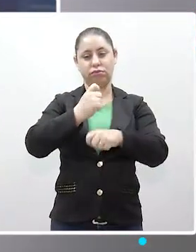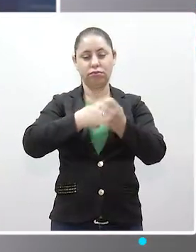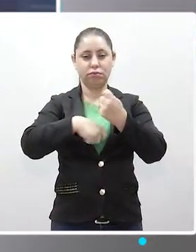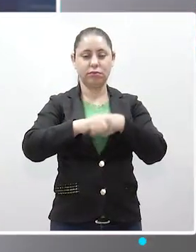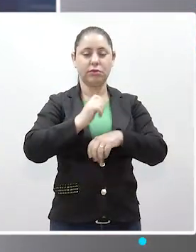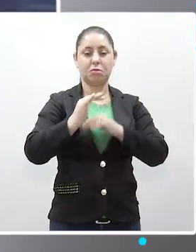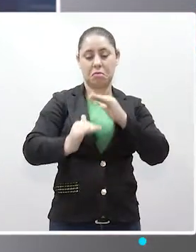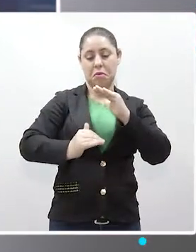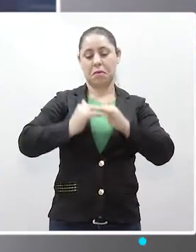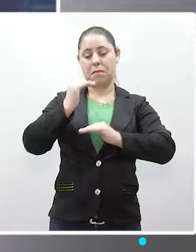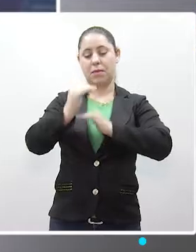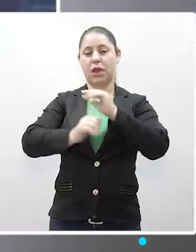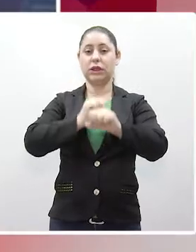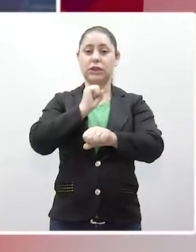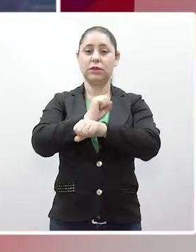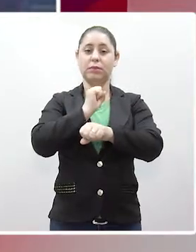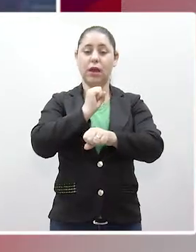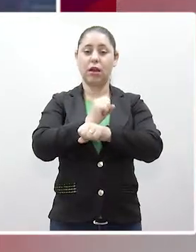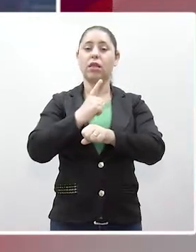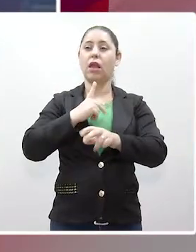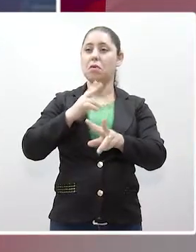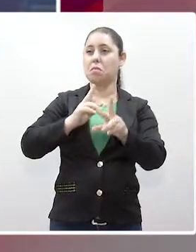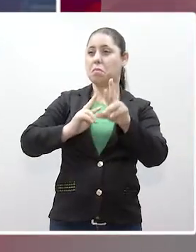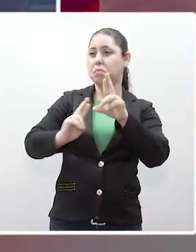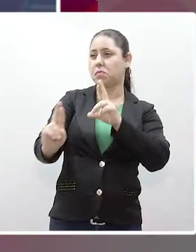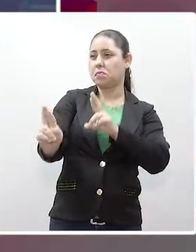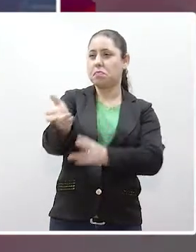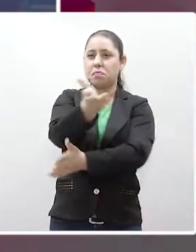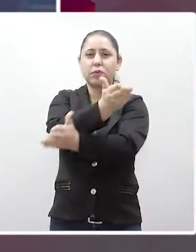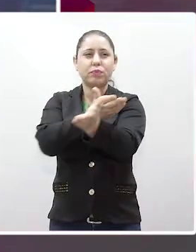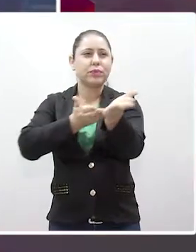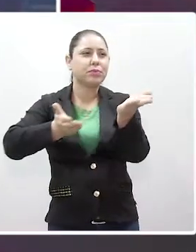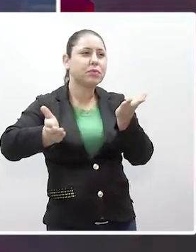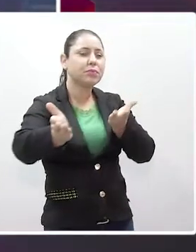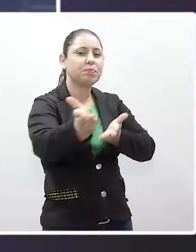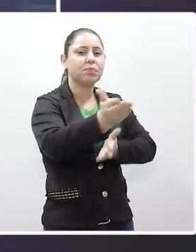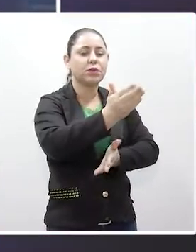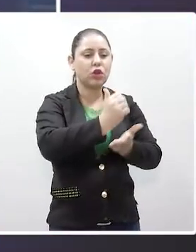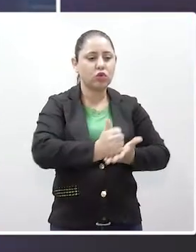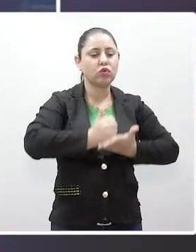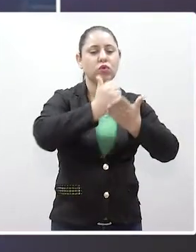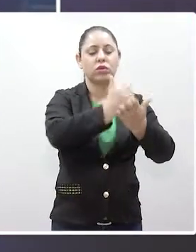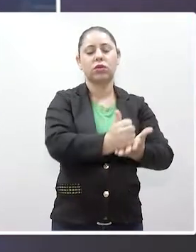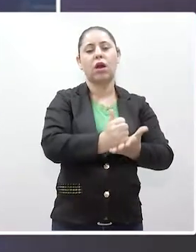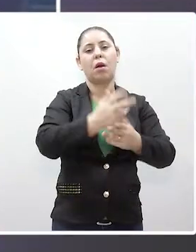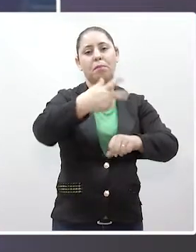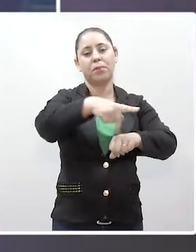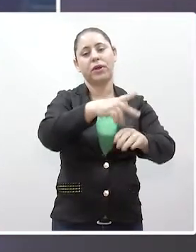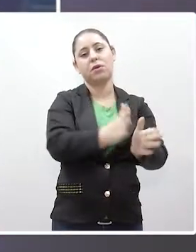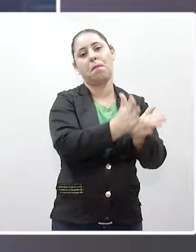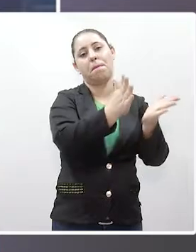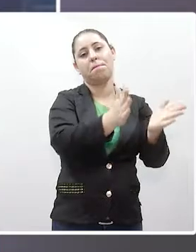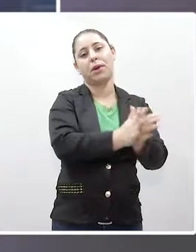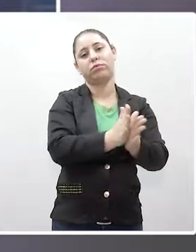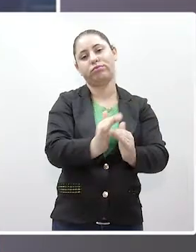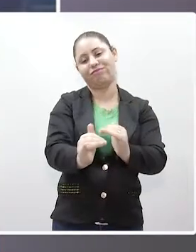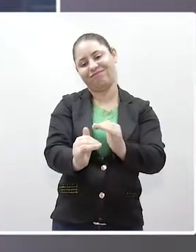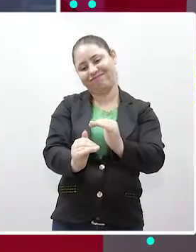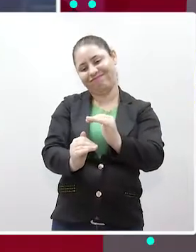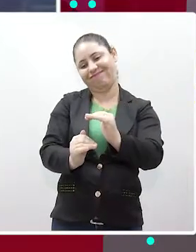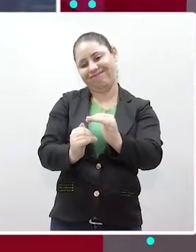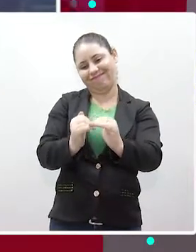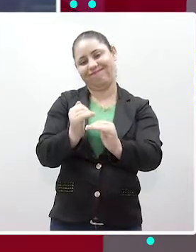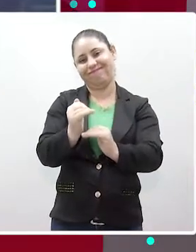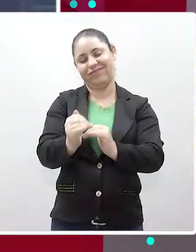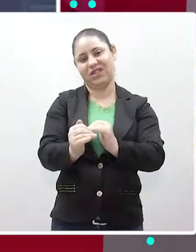econômica, e eu espero que tenha uma articulação global aí para socorrer os países em desenvolvimento e os países pobres, porque senão, além